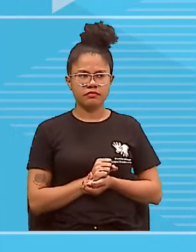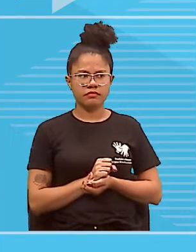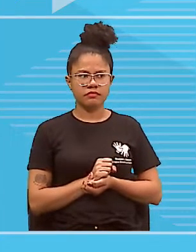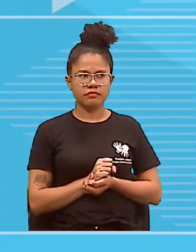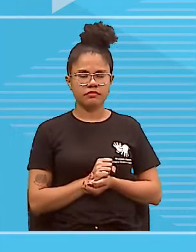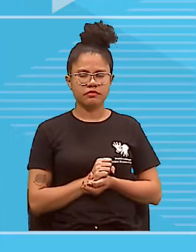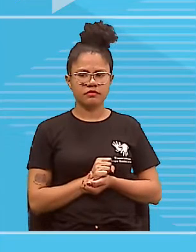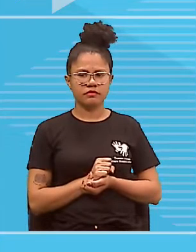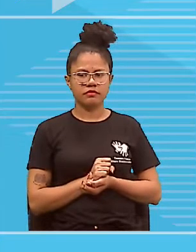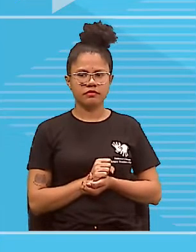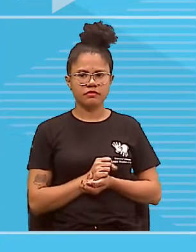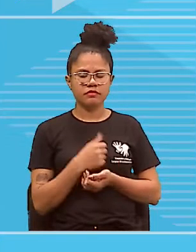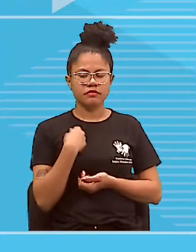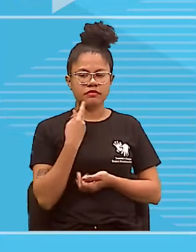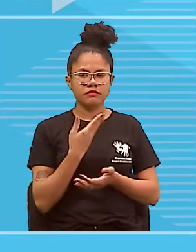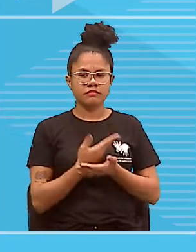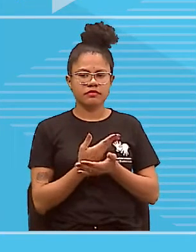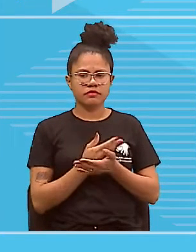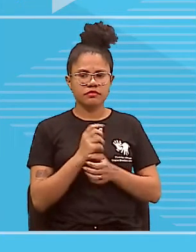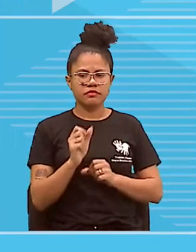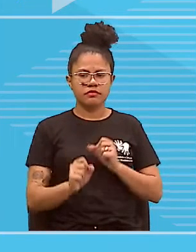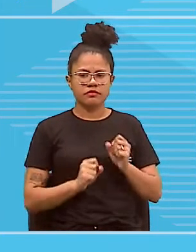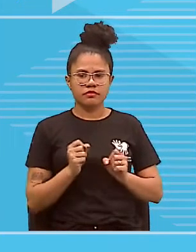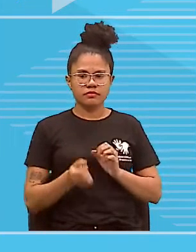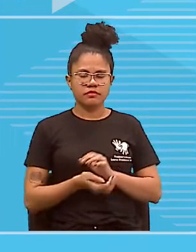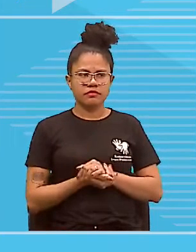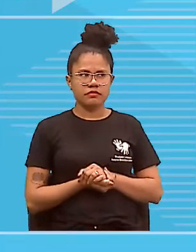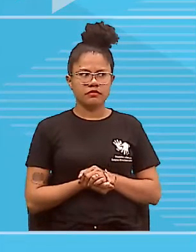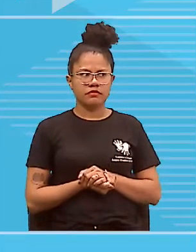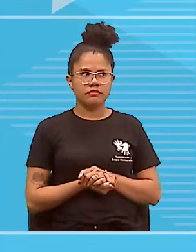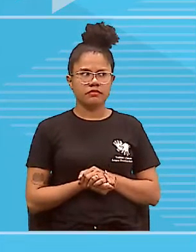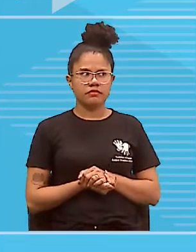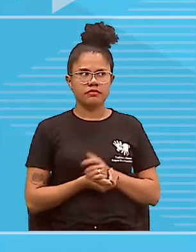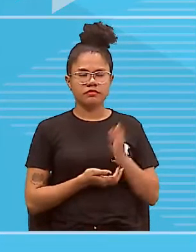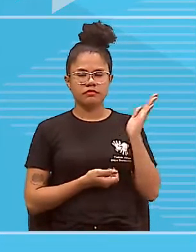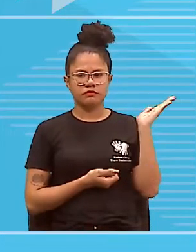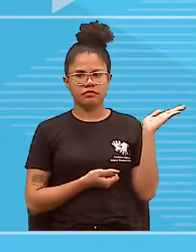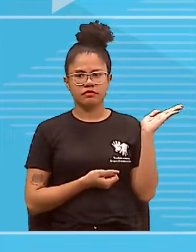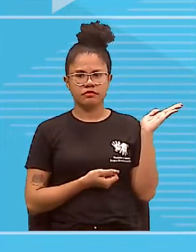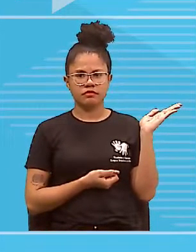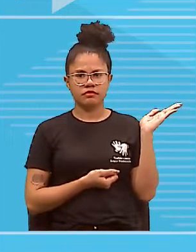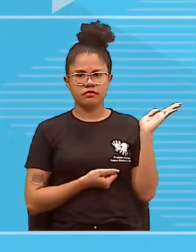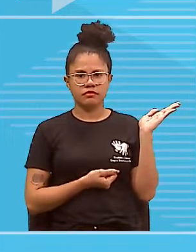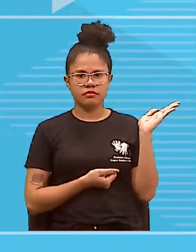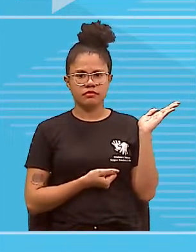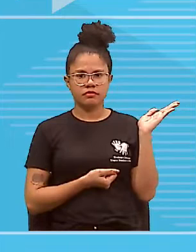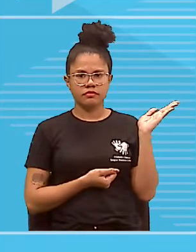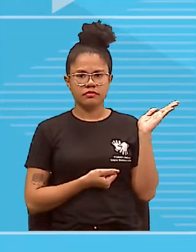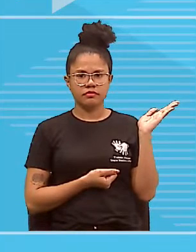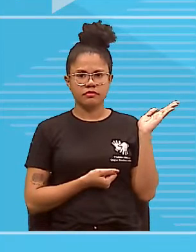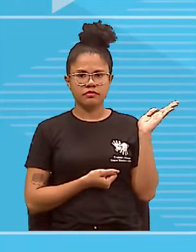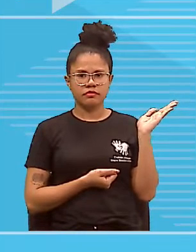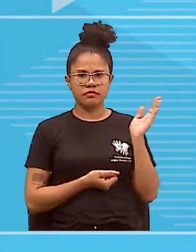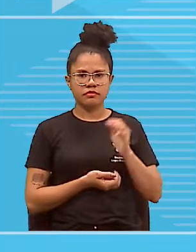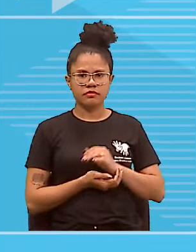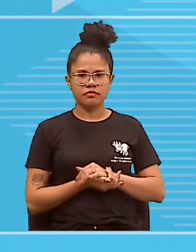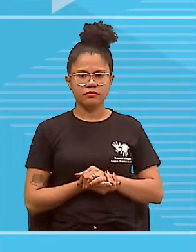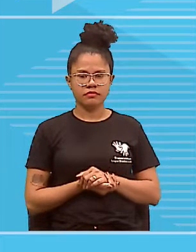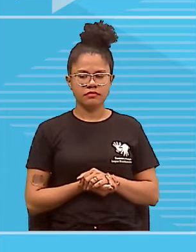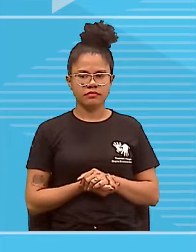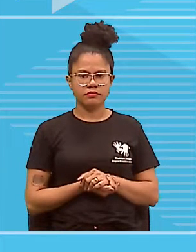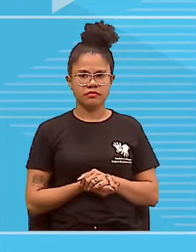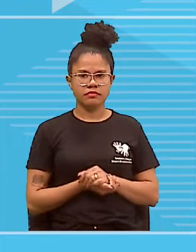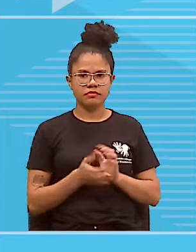O que que a gente vai trabalhar na aula de hoje bom o objeto do conhecimento você já sabe porém Qual é